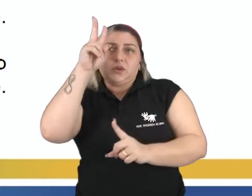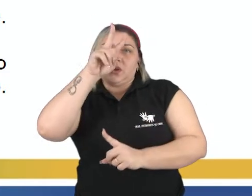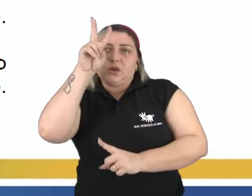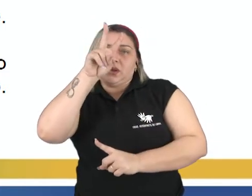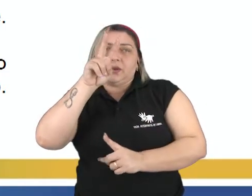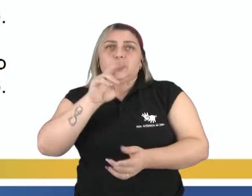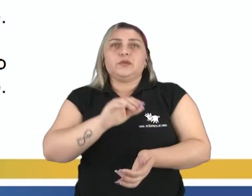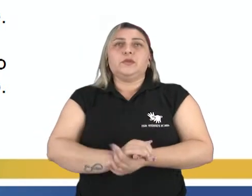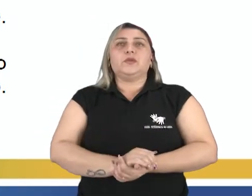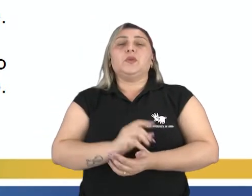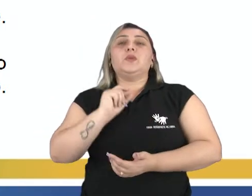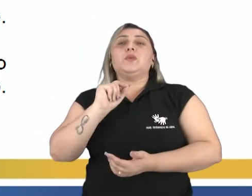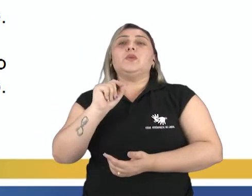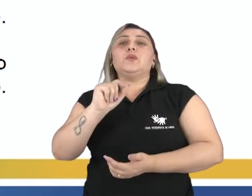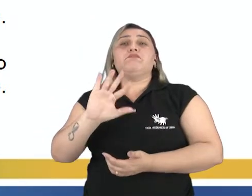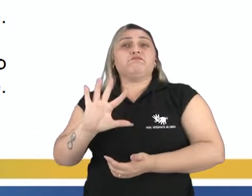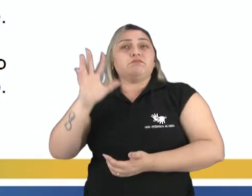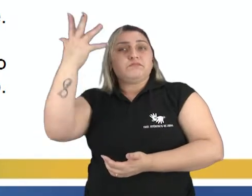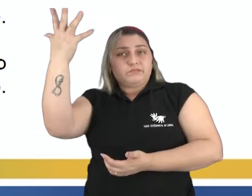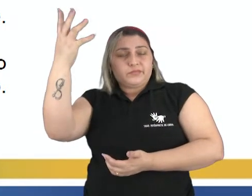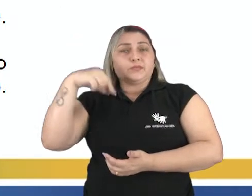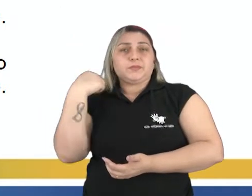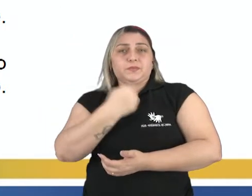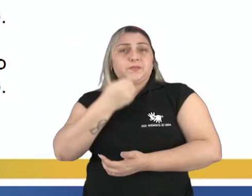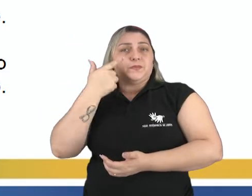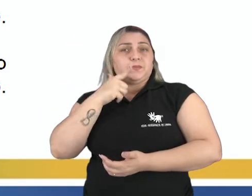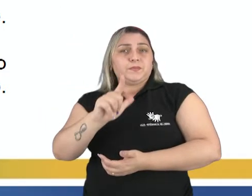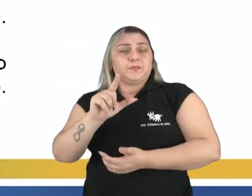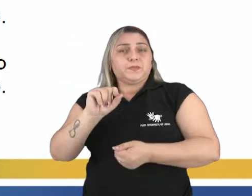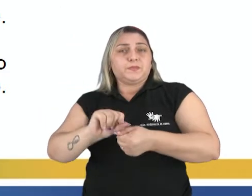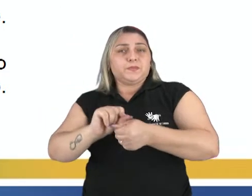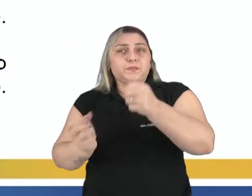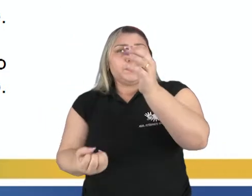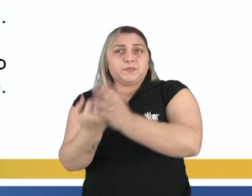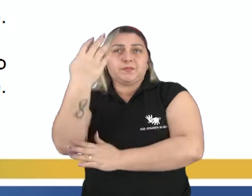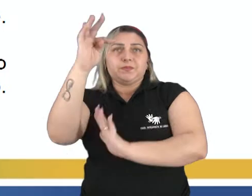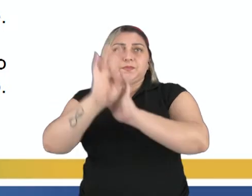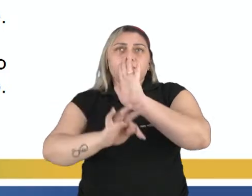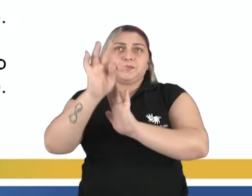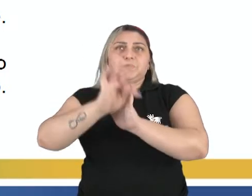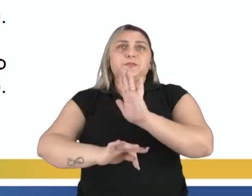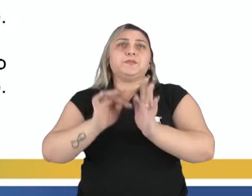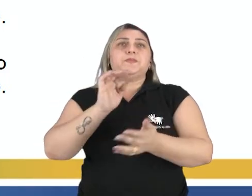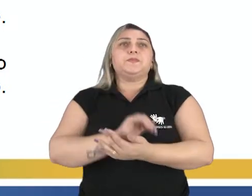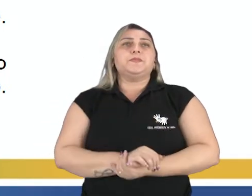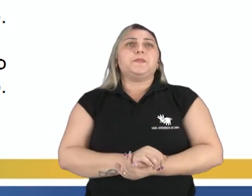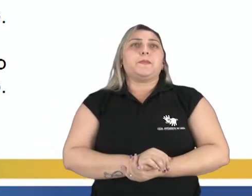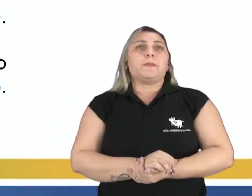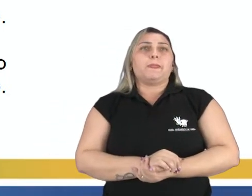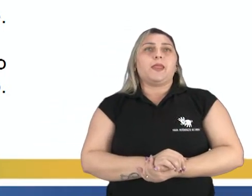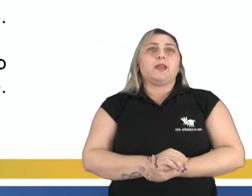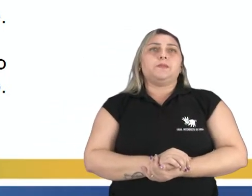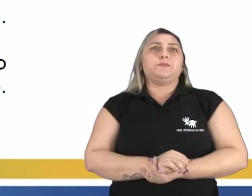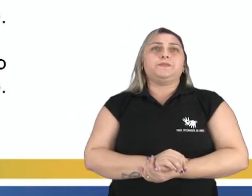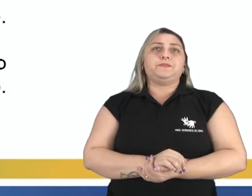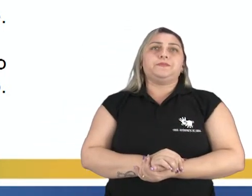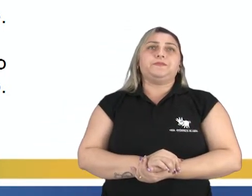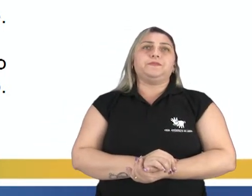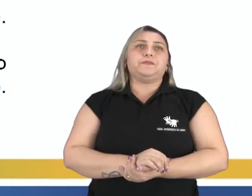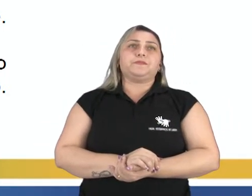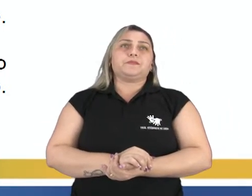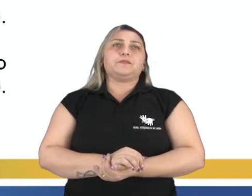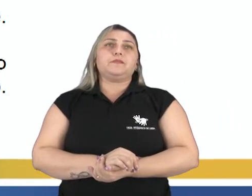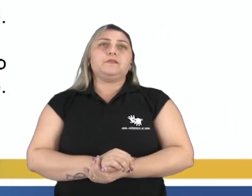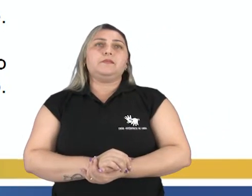aquela aqueles fatos para que a gente consiga produzir o texto Então é o desenvolvimento que você vai apresentar isso